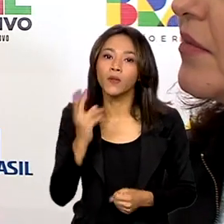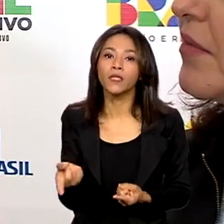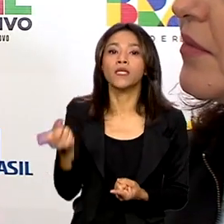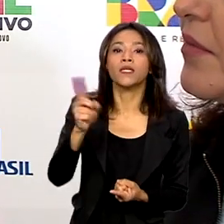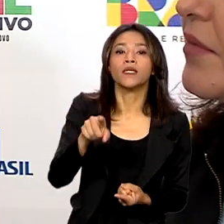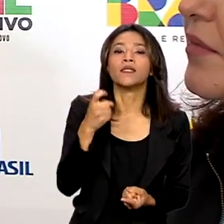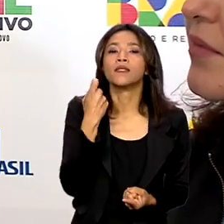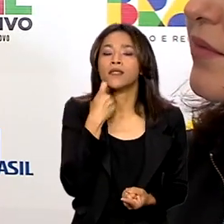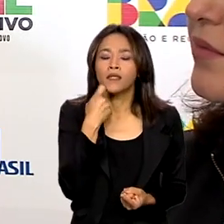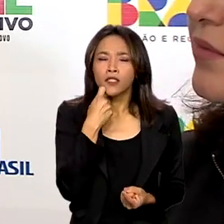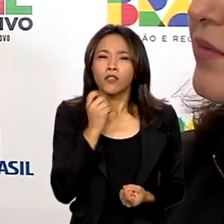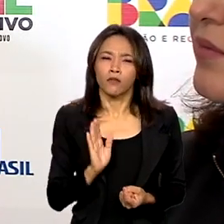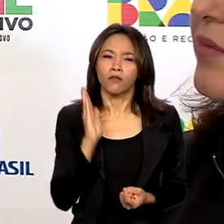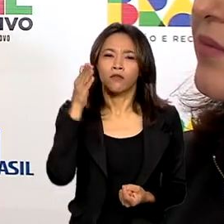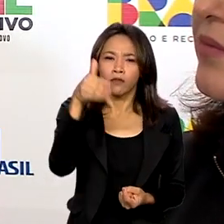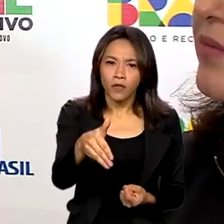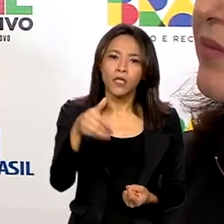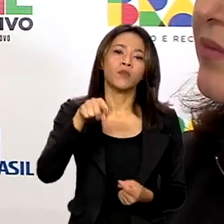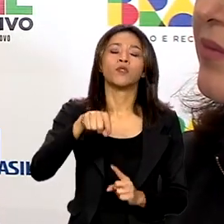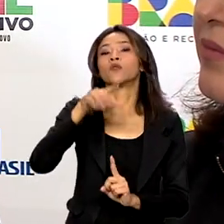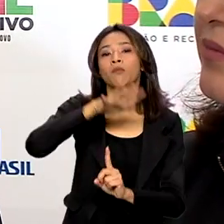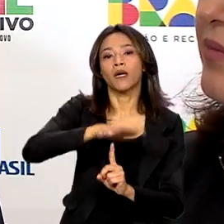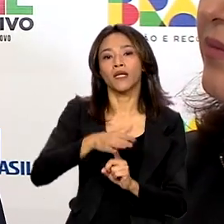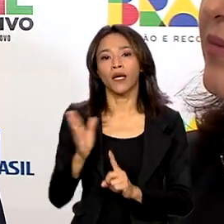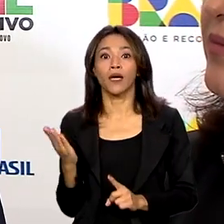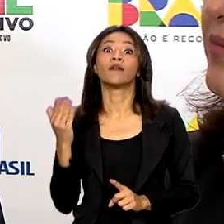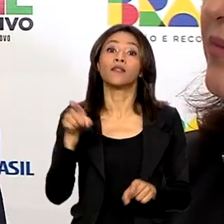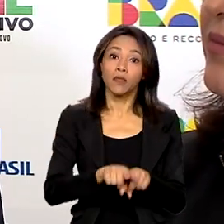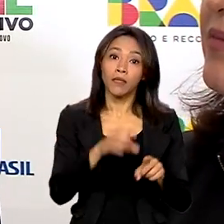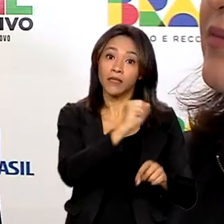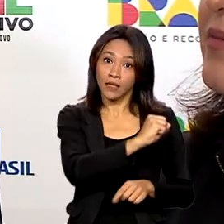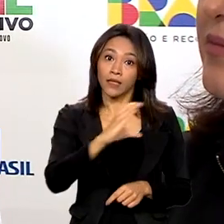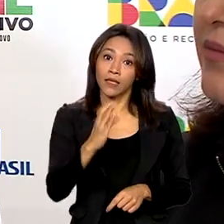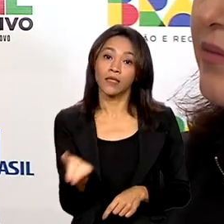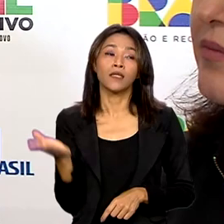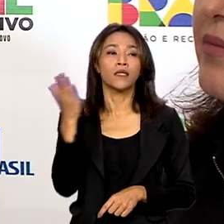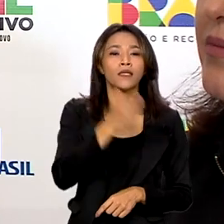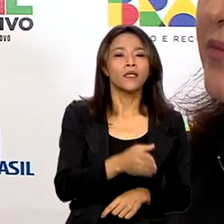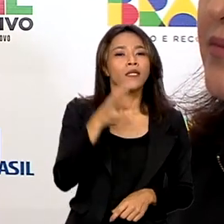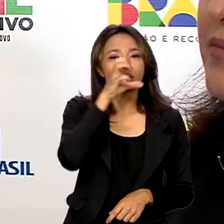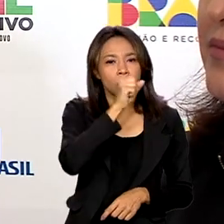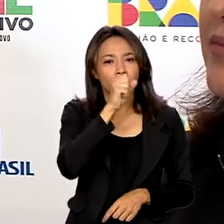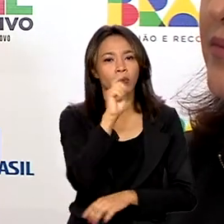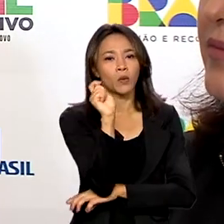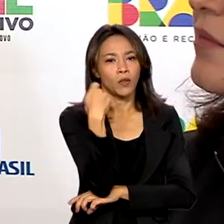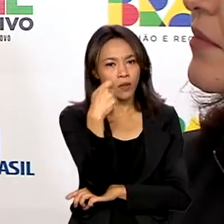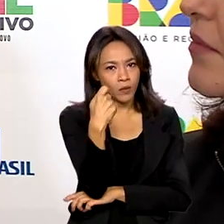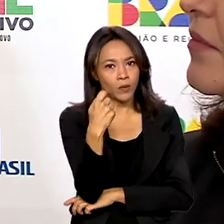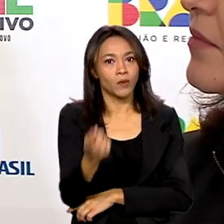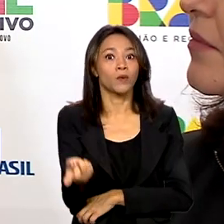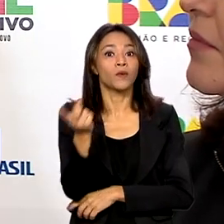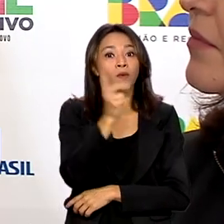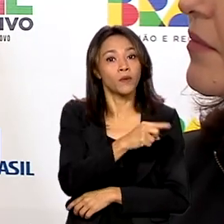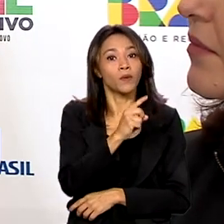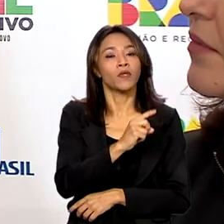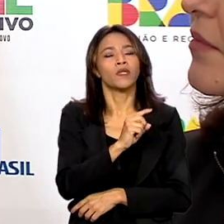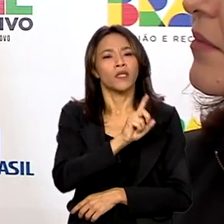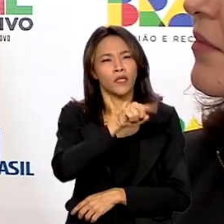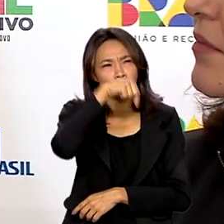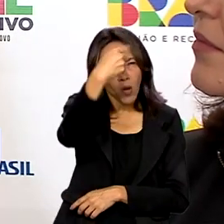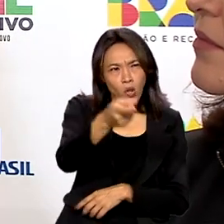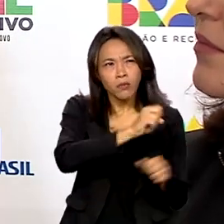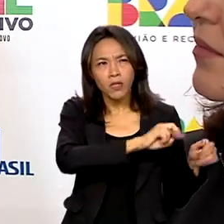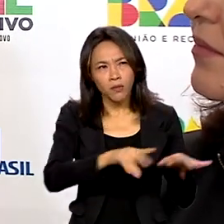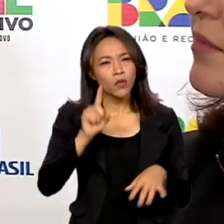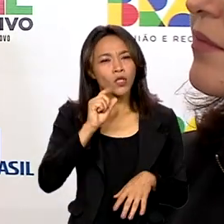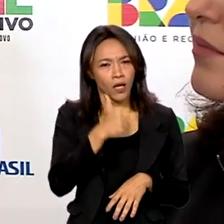estaremos no Paraná e em Santa Catarina no sábado no Rio Grande do Sul ficando para o final de semana do